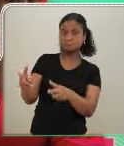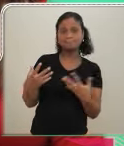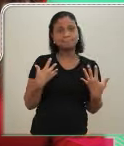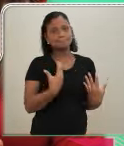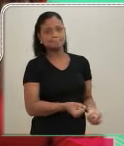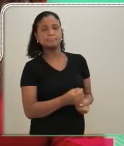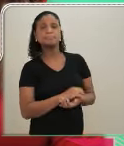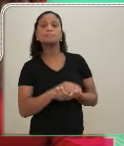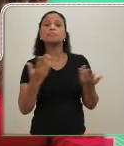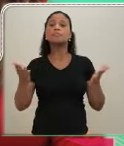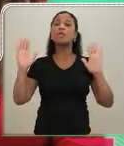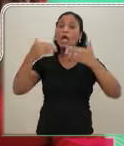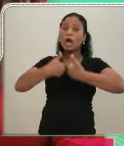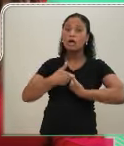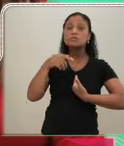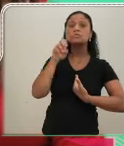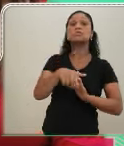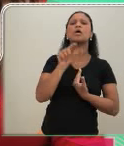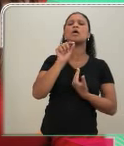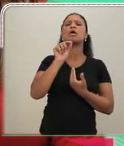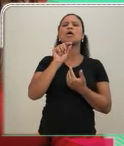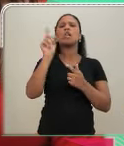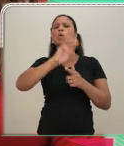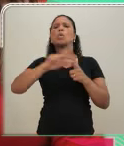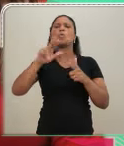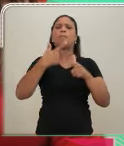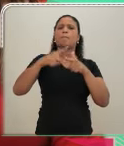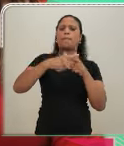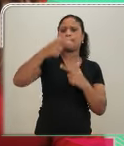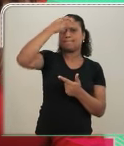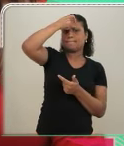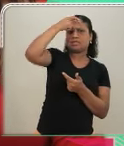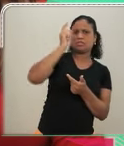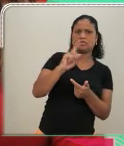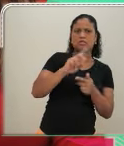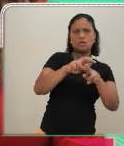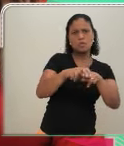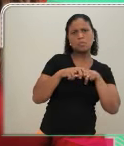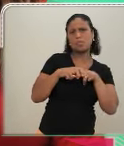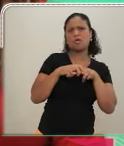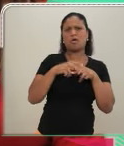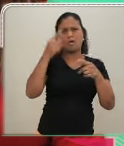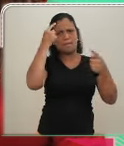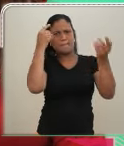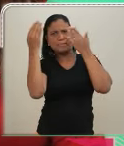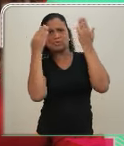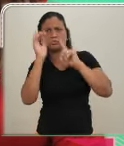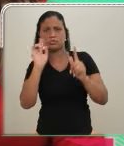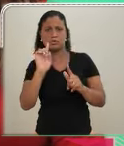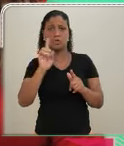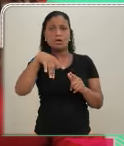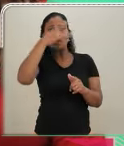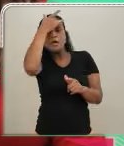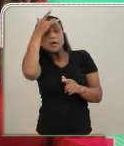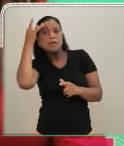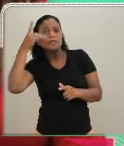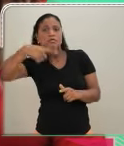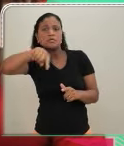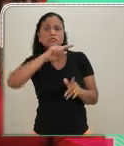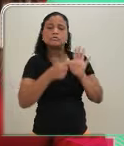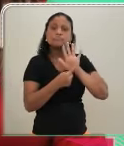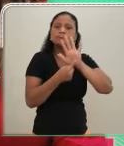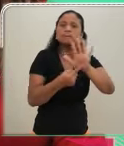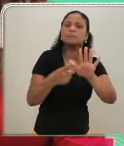causada por nada psicológico, onde a pessoa apresenta dificuldade em 3 áreas. Na área de comunicação, seja